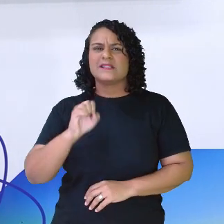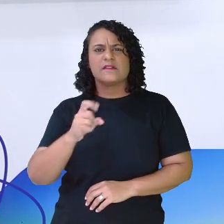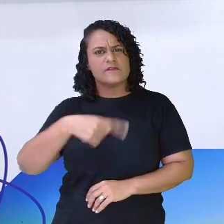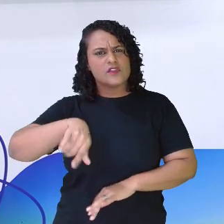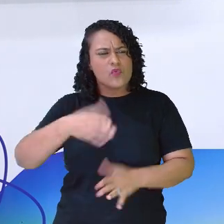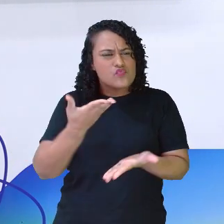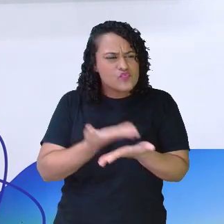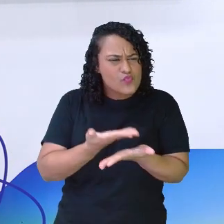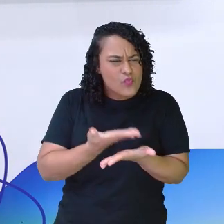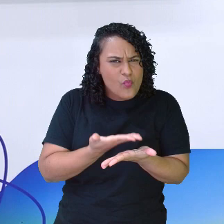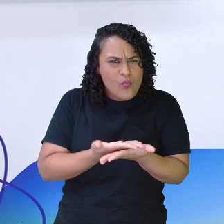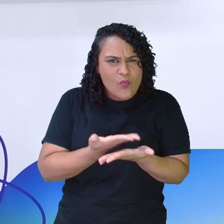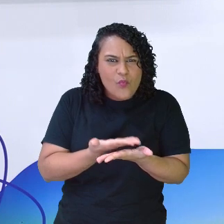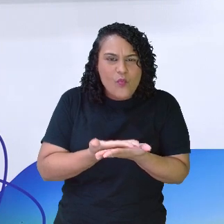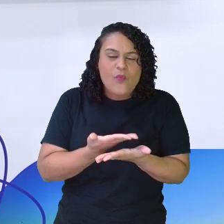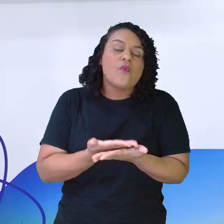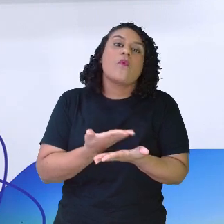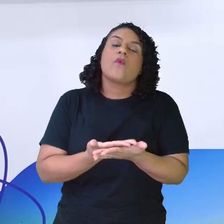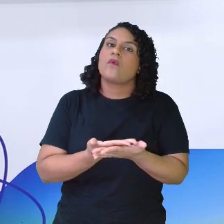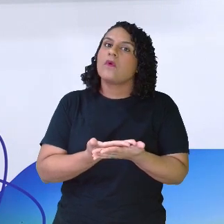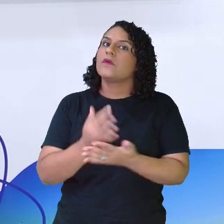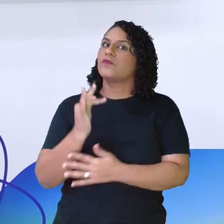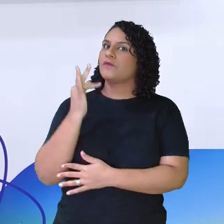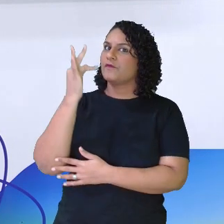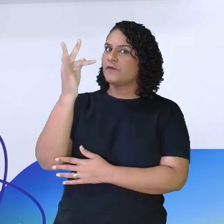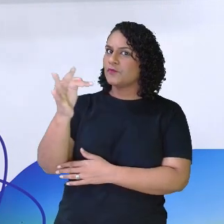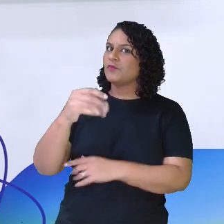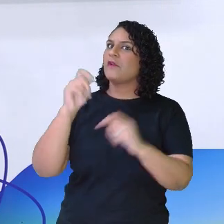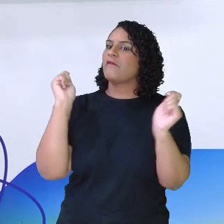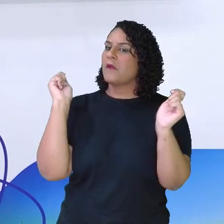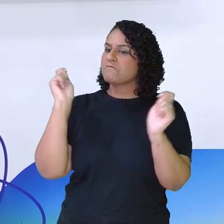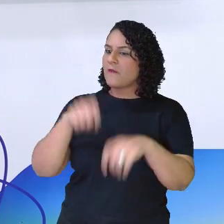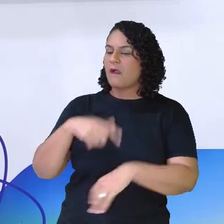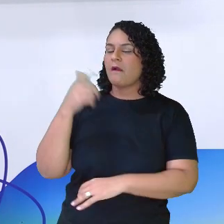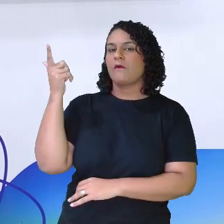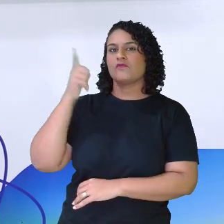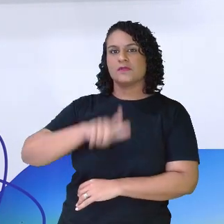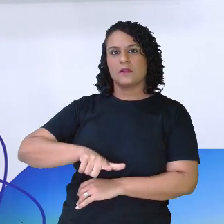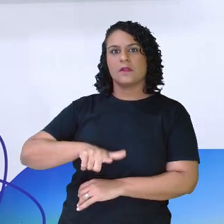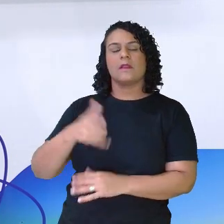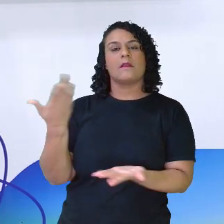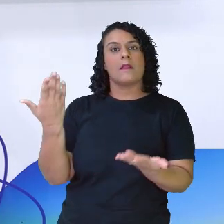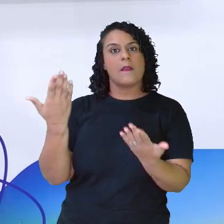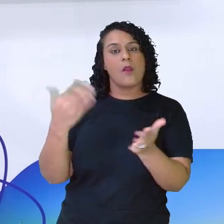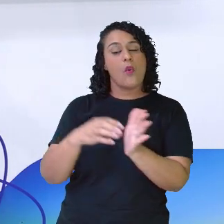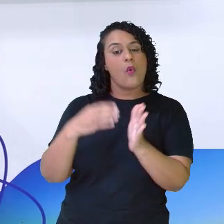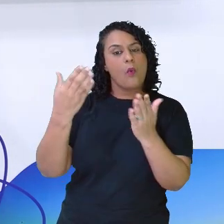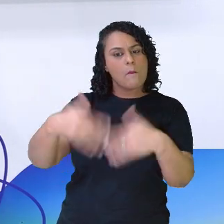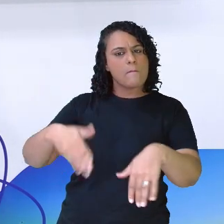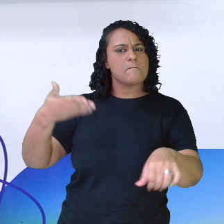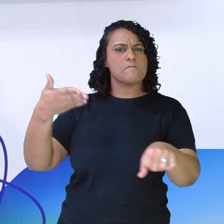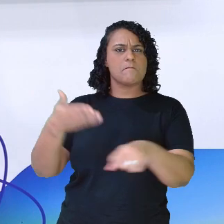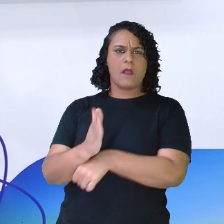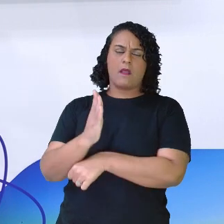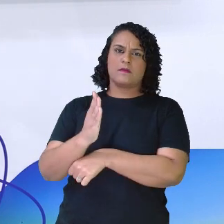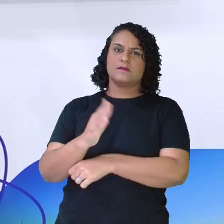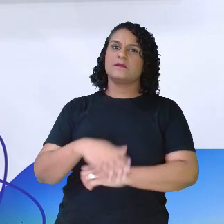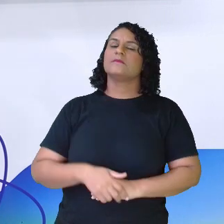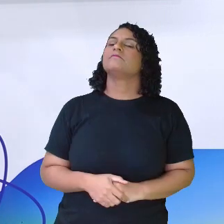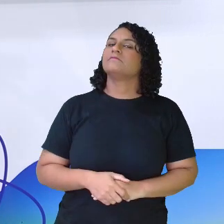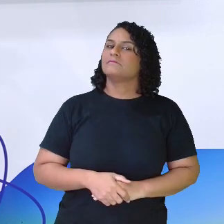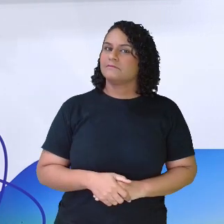estuda muito, por exemplo, você vai conseguir se dar bem numa prova no futuro. Ou seja, o que a gente está fazendo aqui